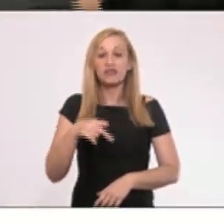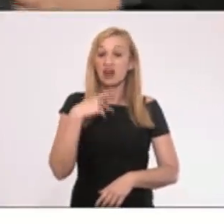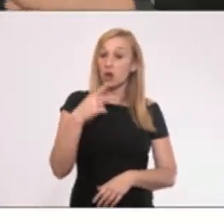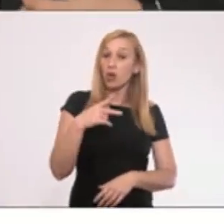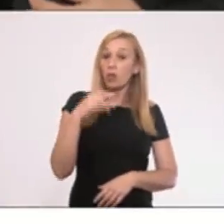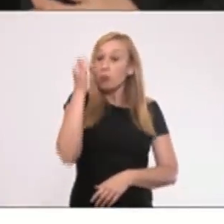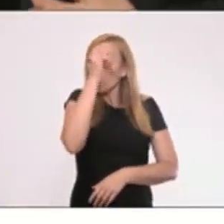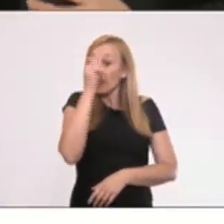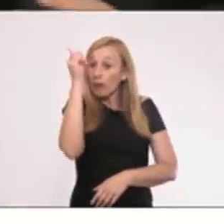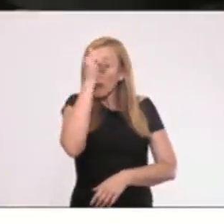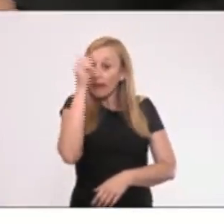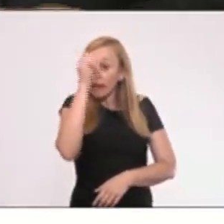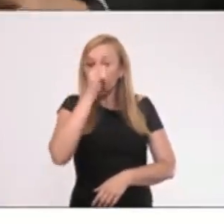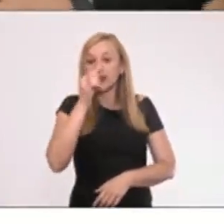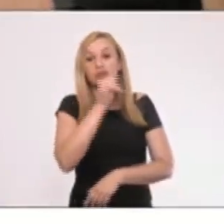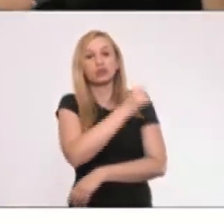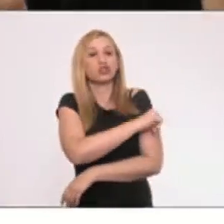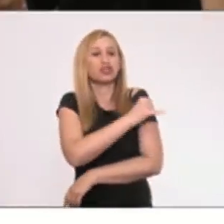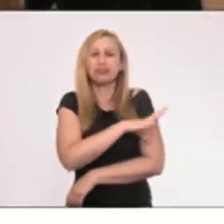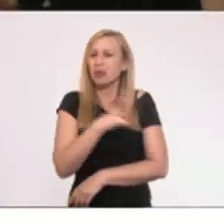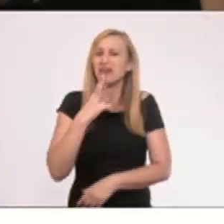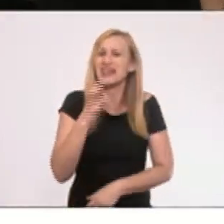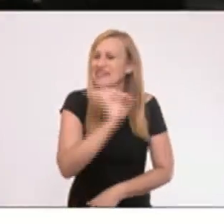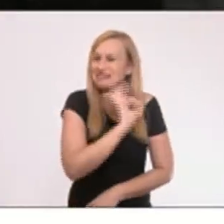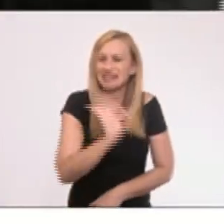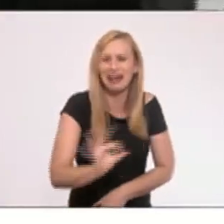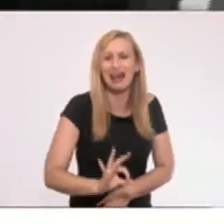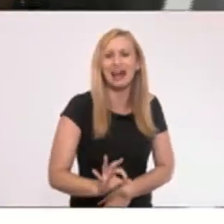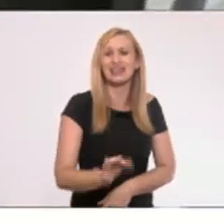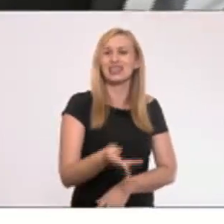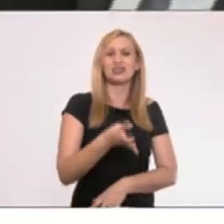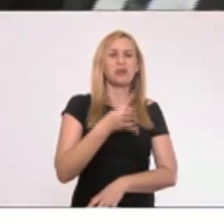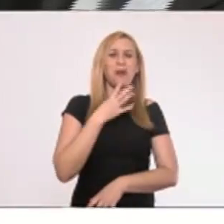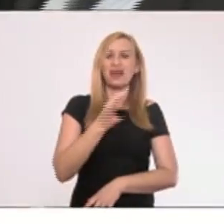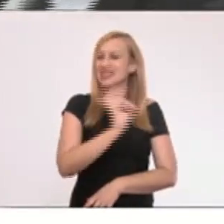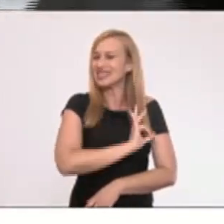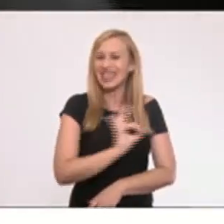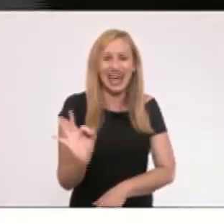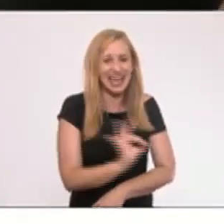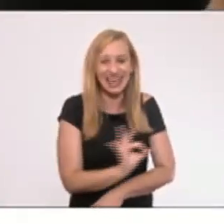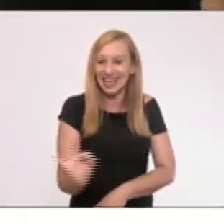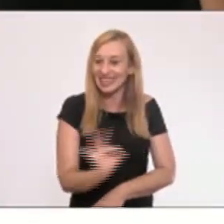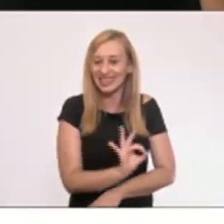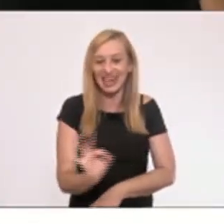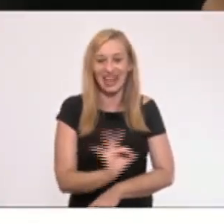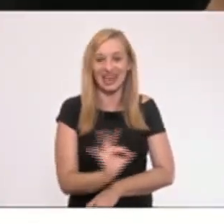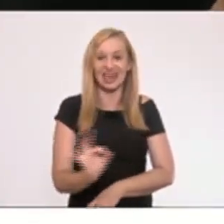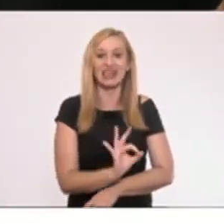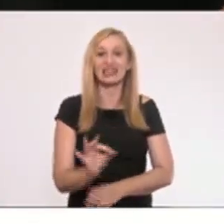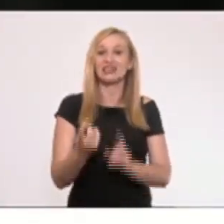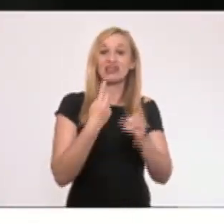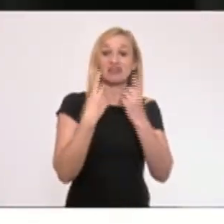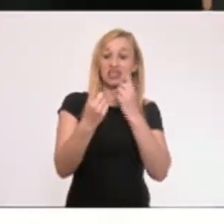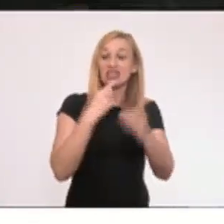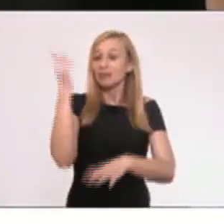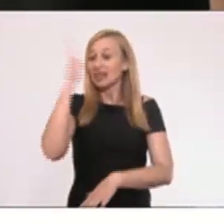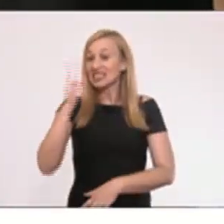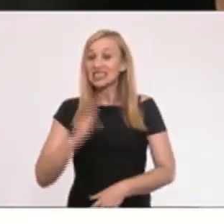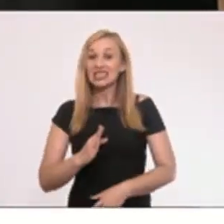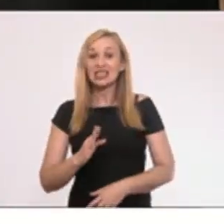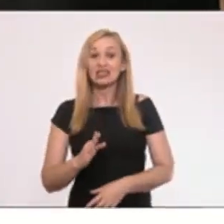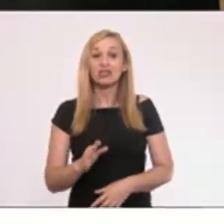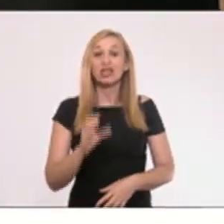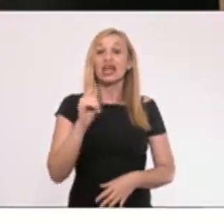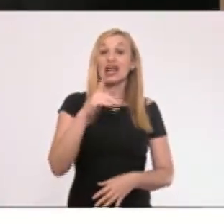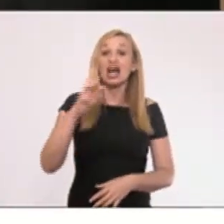besteira sobre o Rio de Janeiro. Não conhece o Rio de Janeiro, não conhece a Transolímpica, não conhece a Avenida Brasil, não conhece Campo